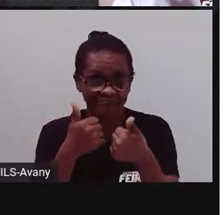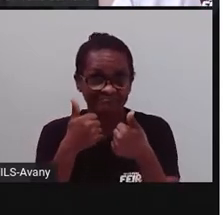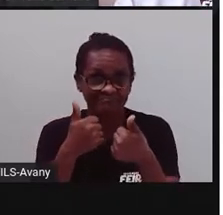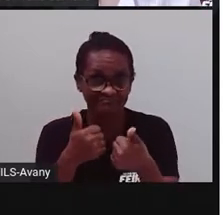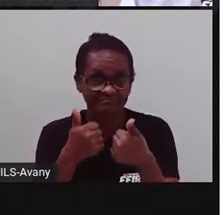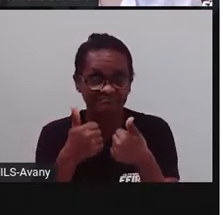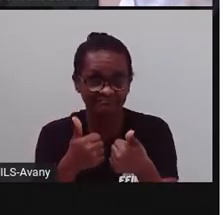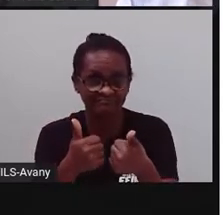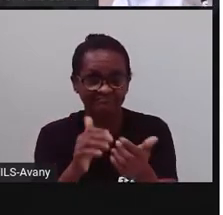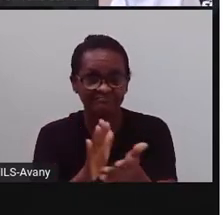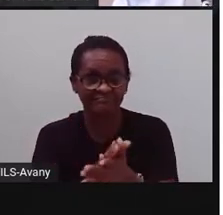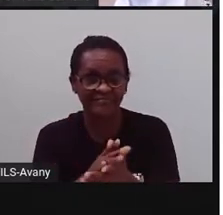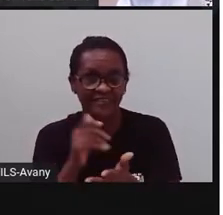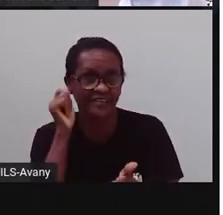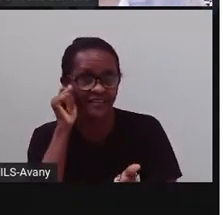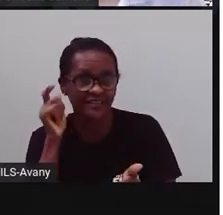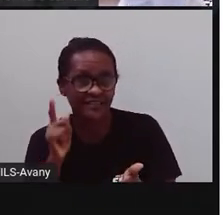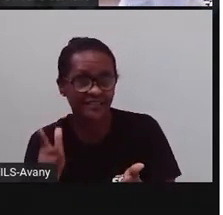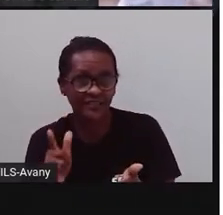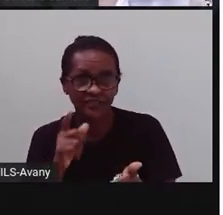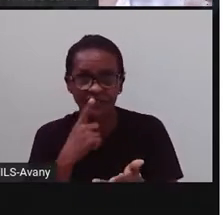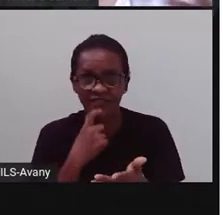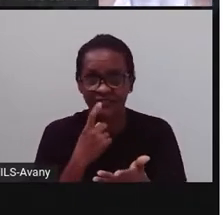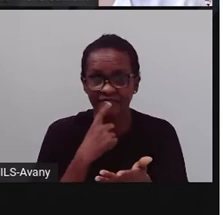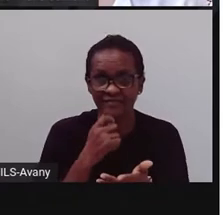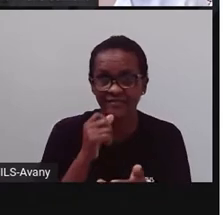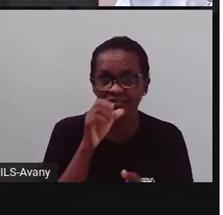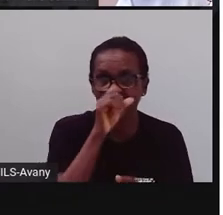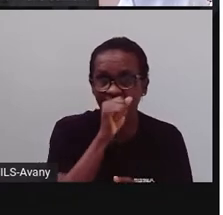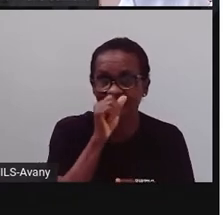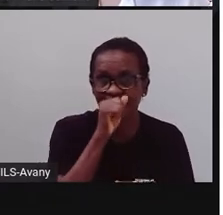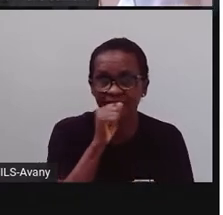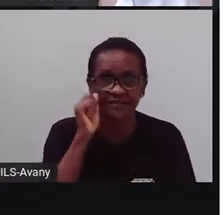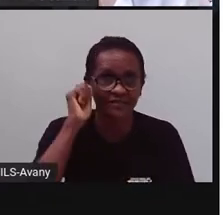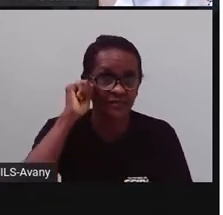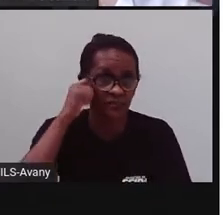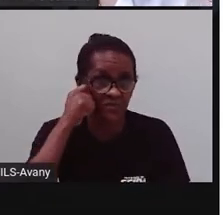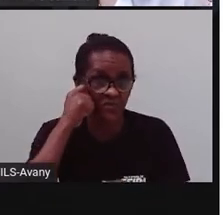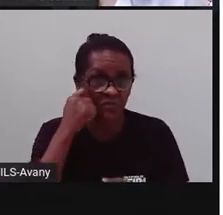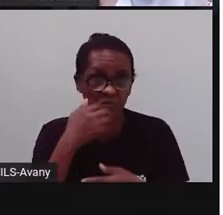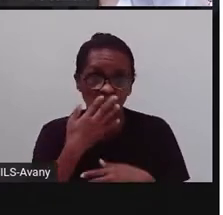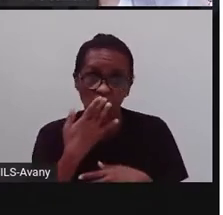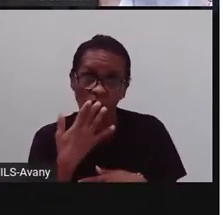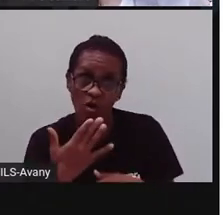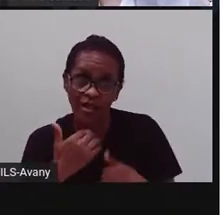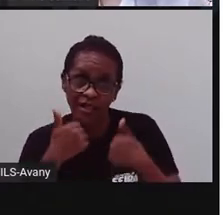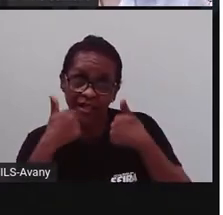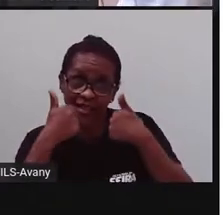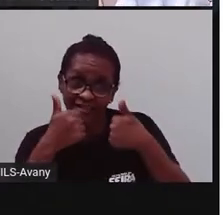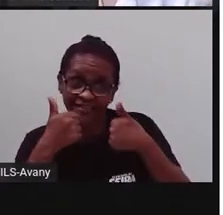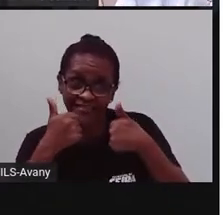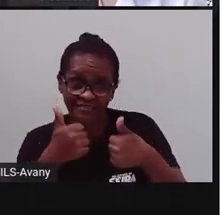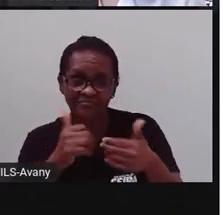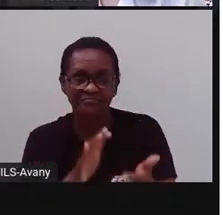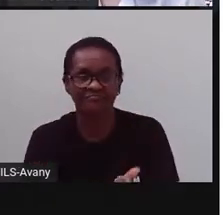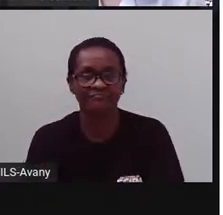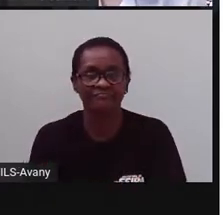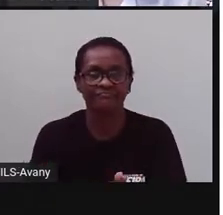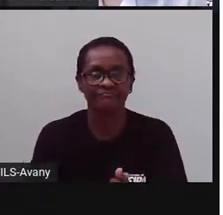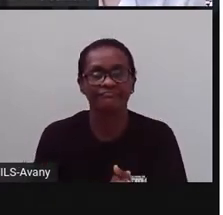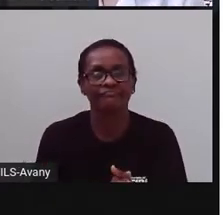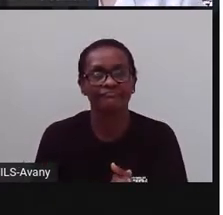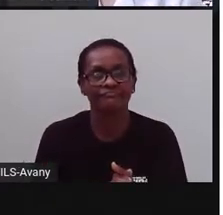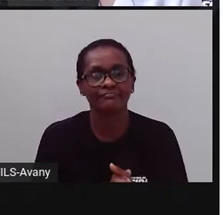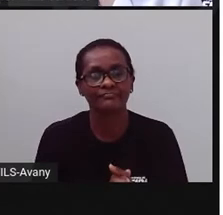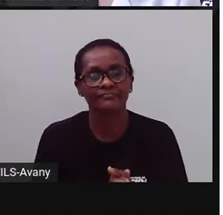quentes né Tem um azul vermelho laranja é Tenho preto Então são coisas bem chamativas só like